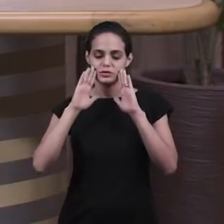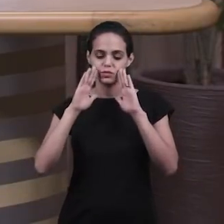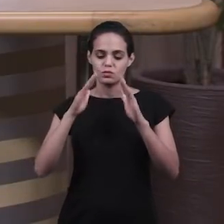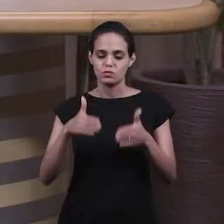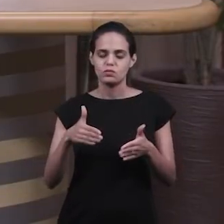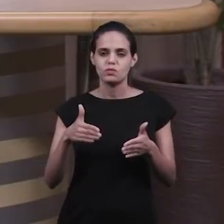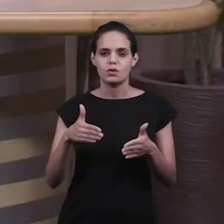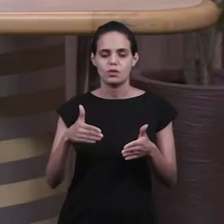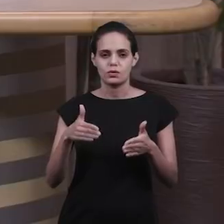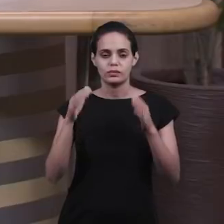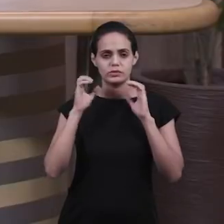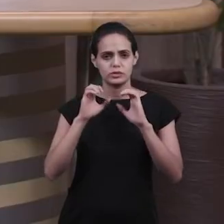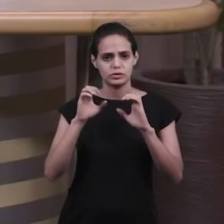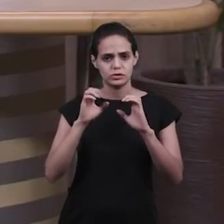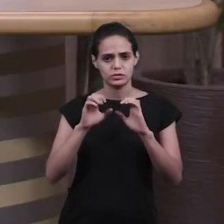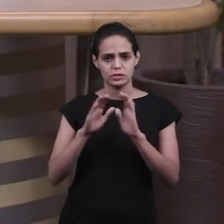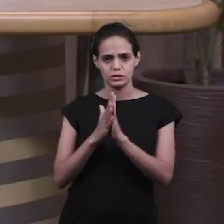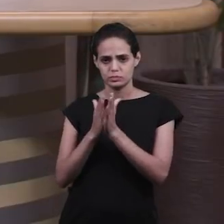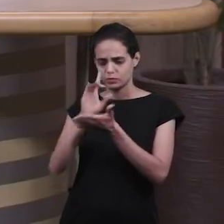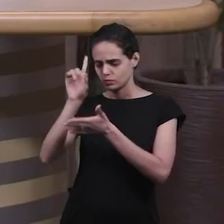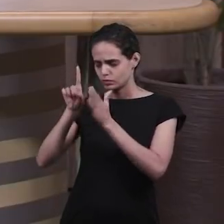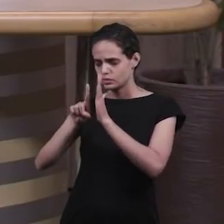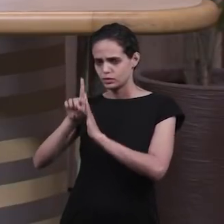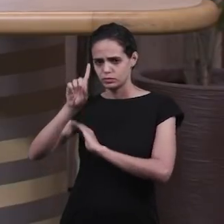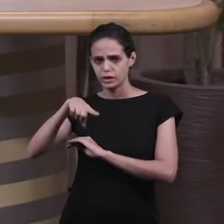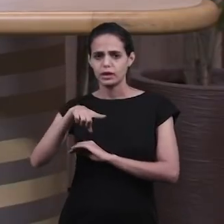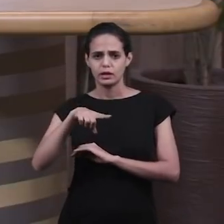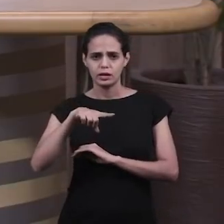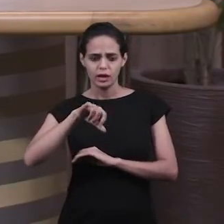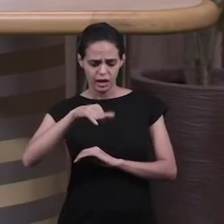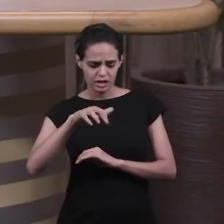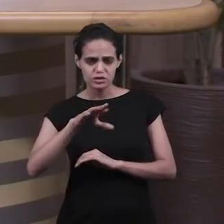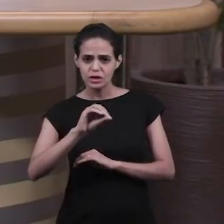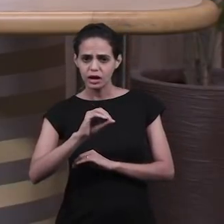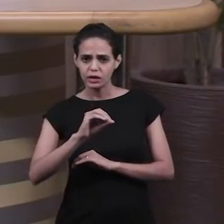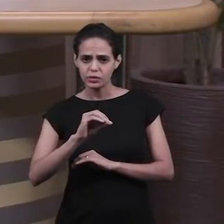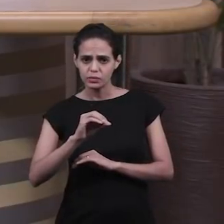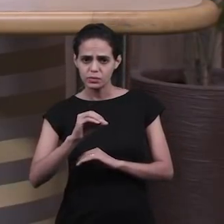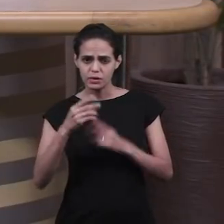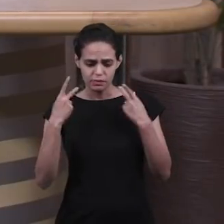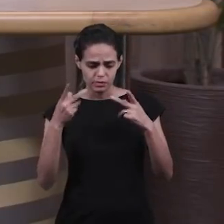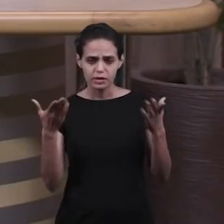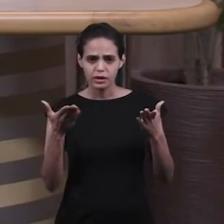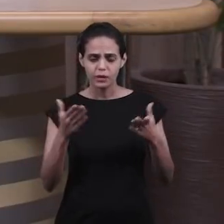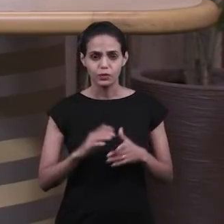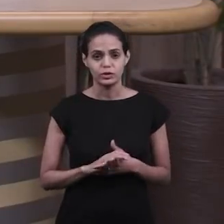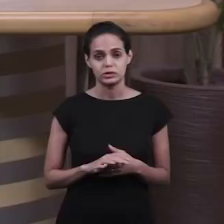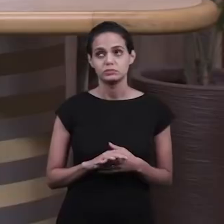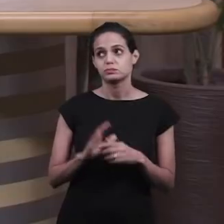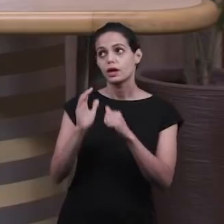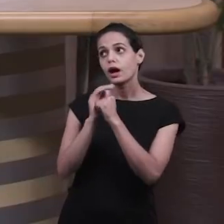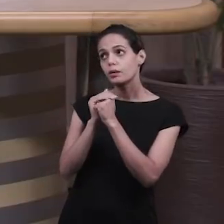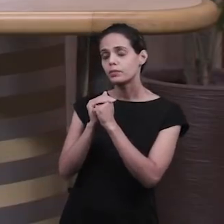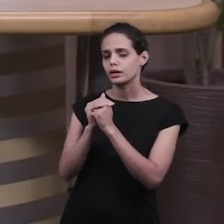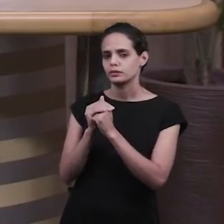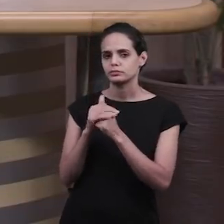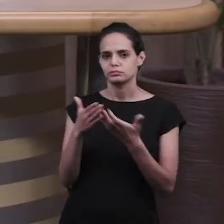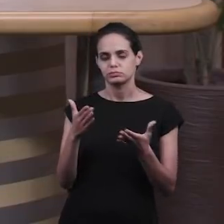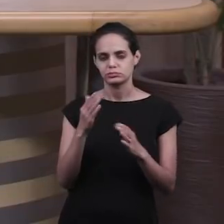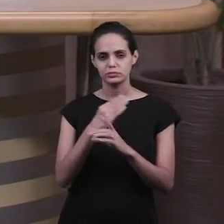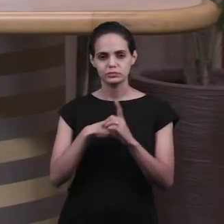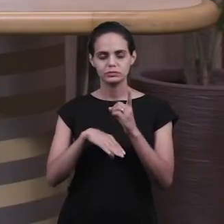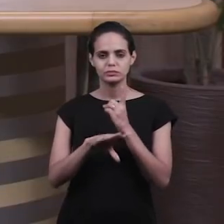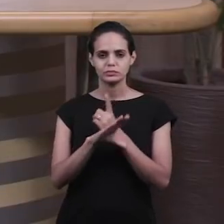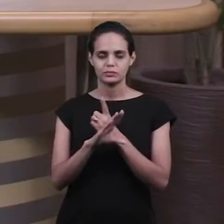fomos constantes, não, o pregador é ele mesmo. Então, vamos para a luta. O culto se estabeleceu à noite,